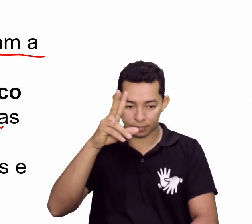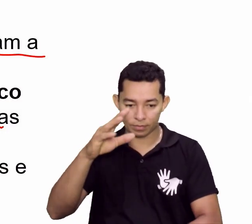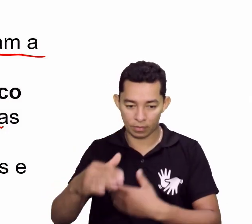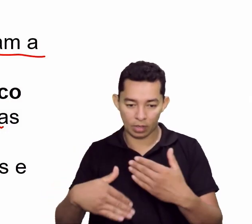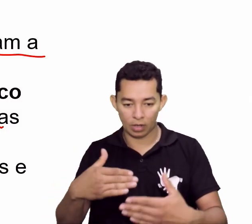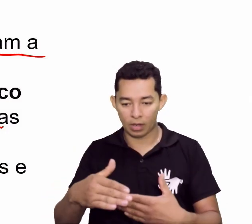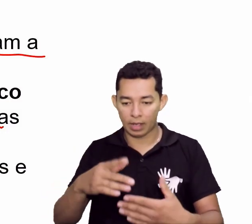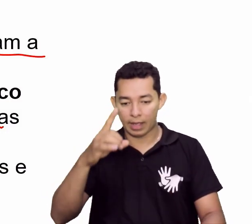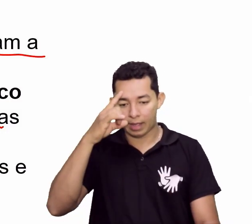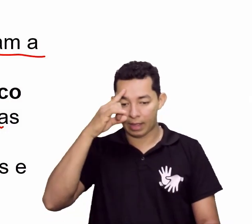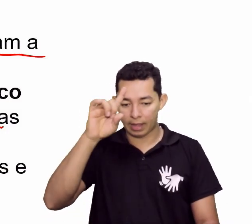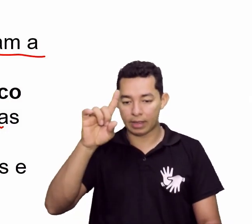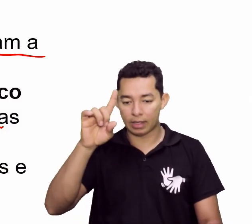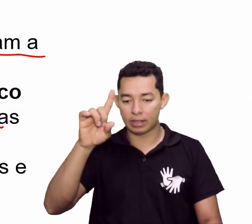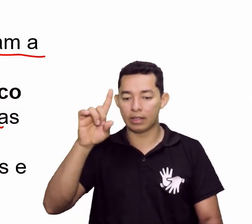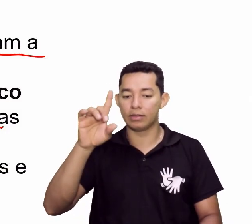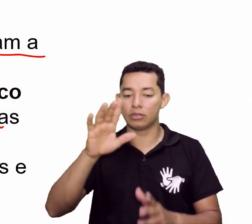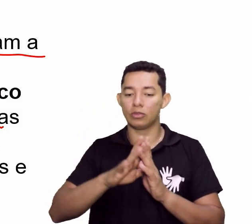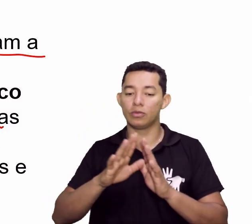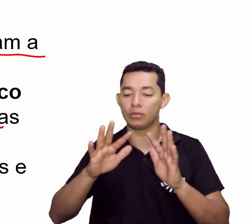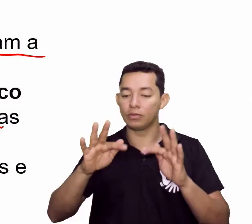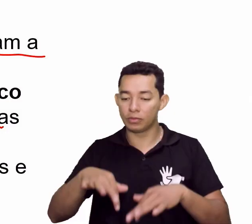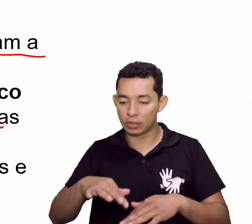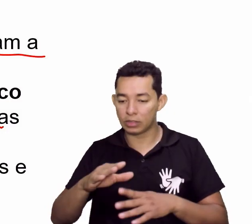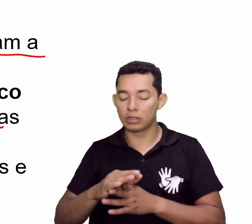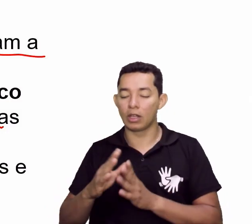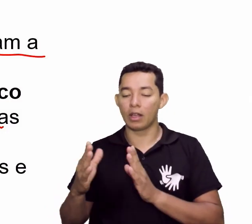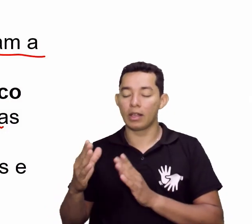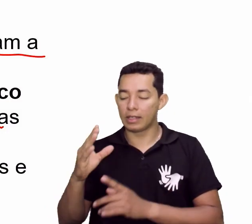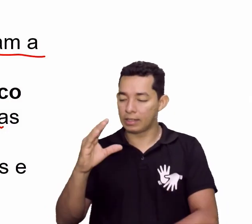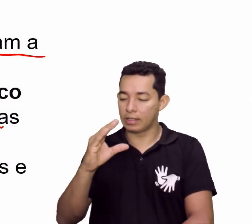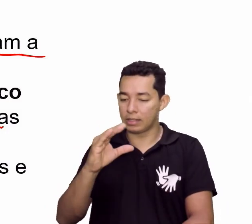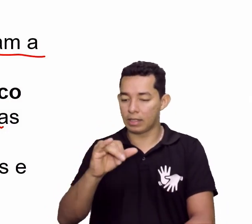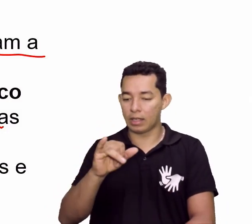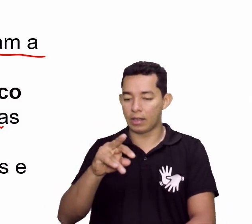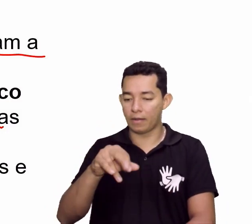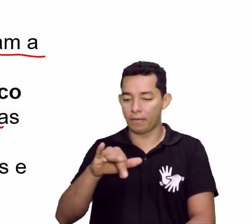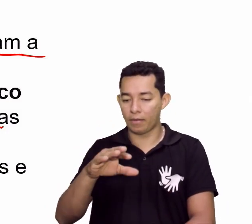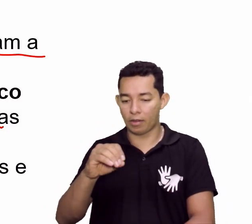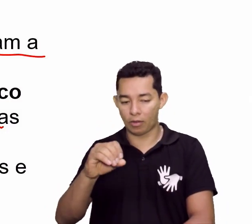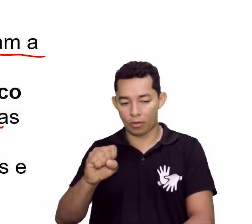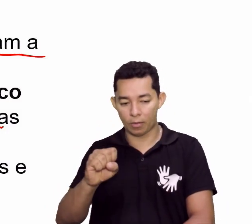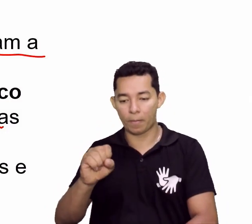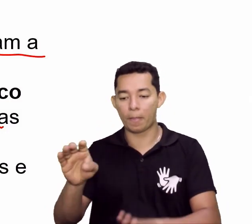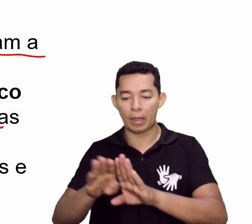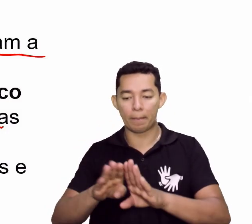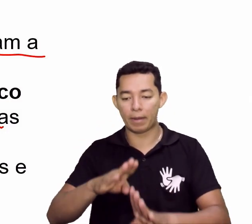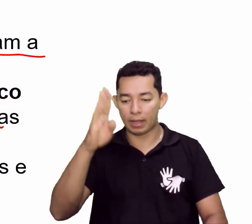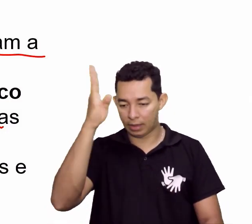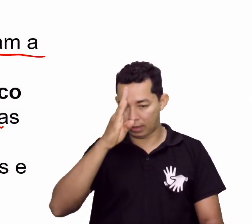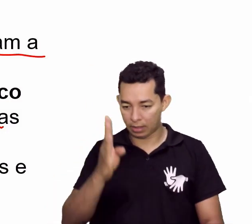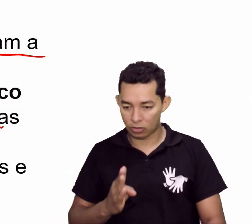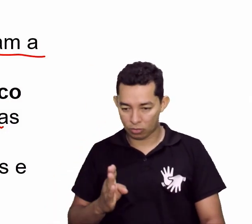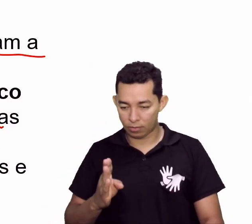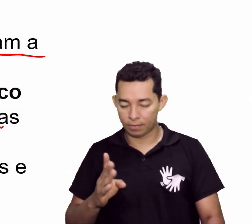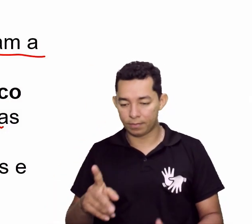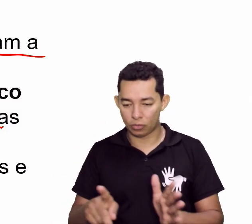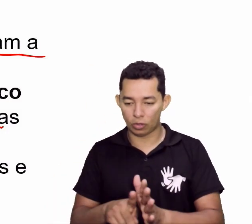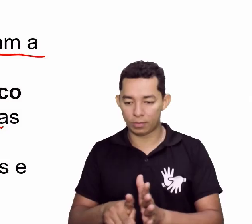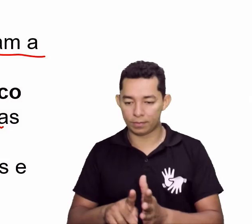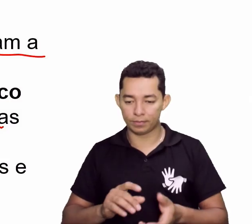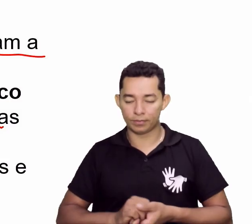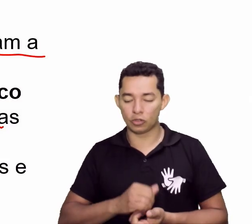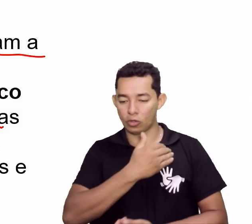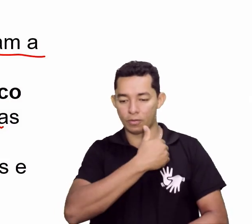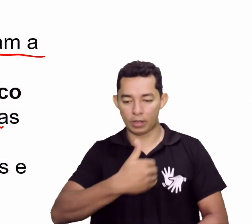frequentemente os idealizavam para fins cívicos e nacionalistas.